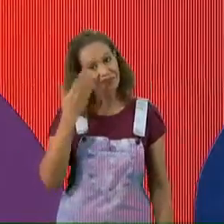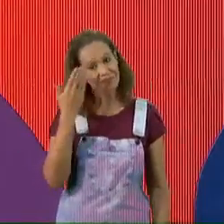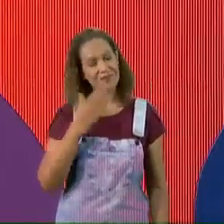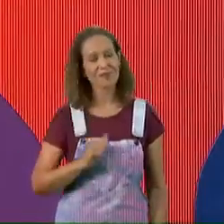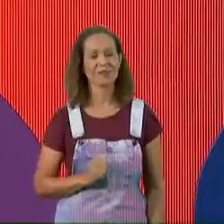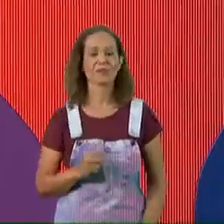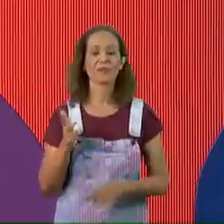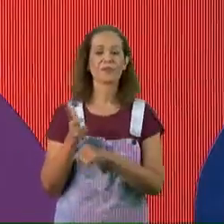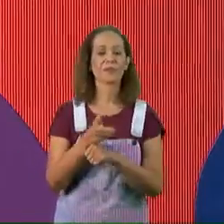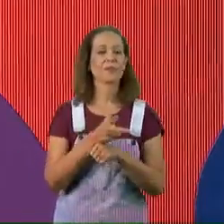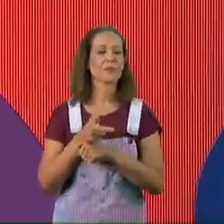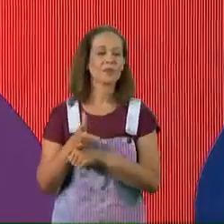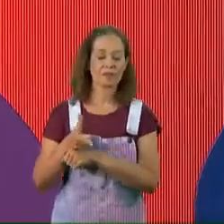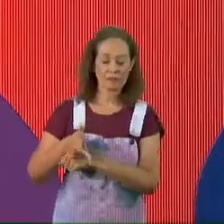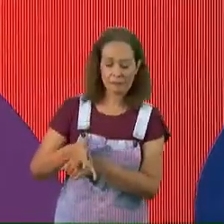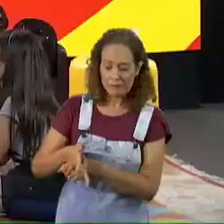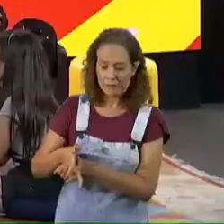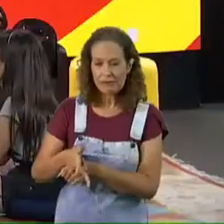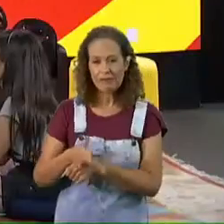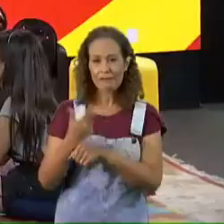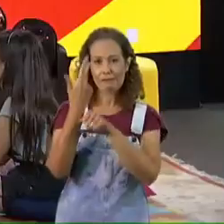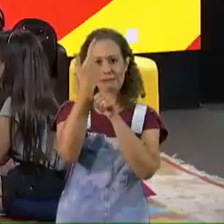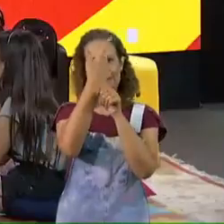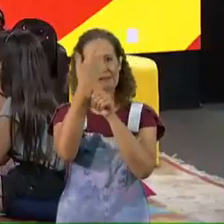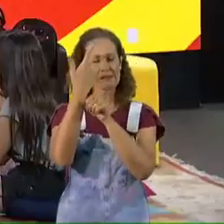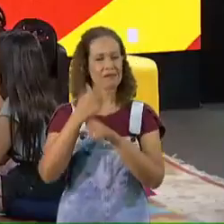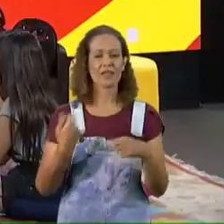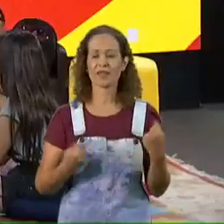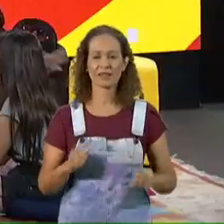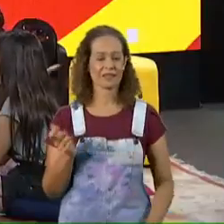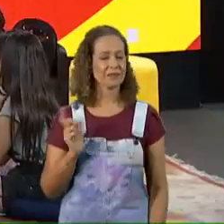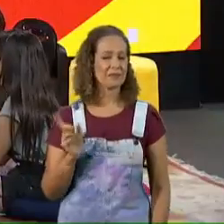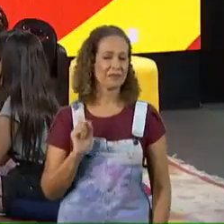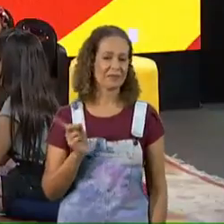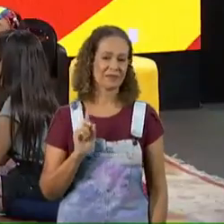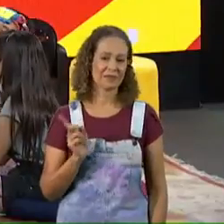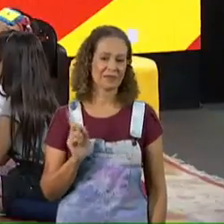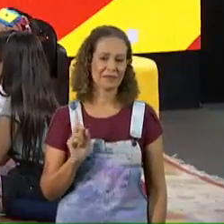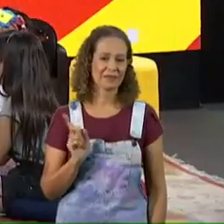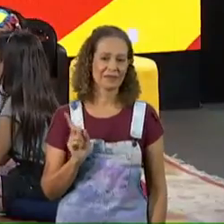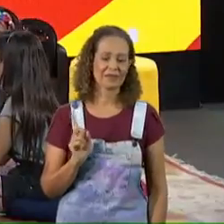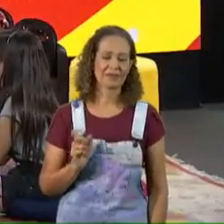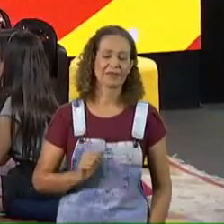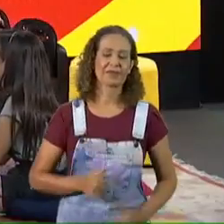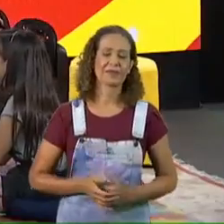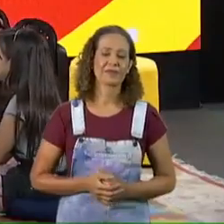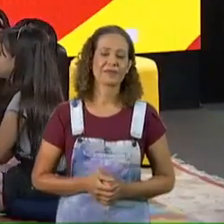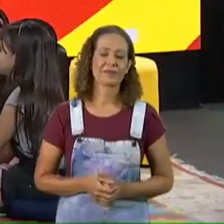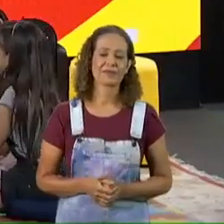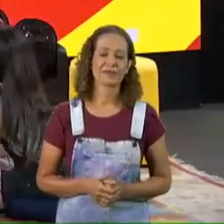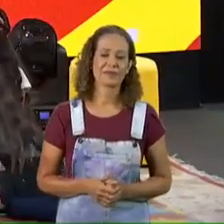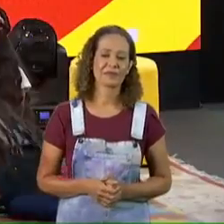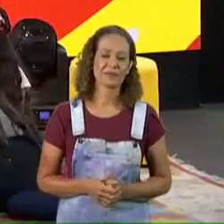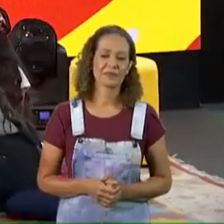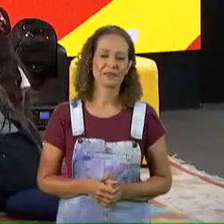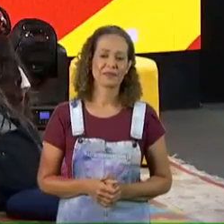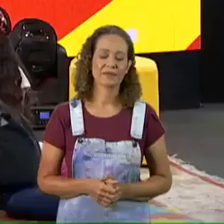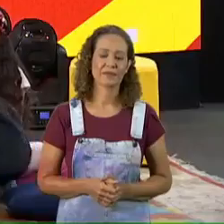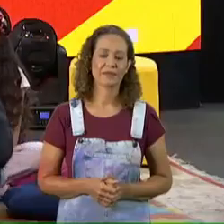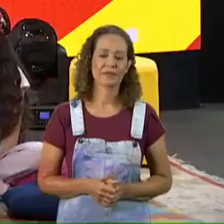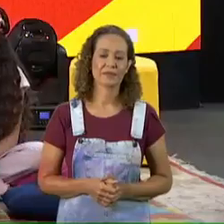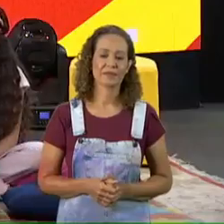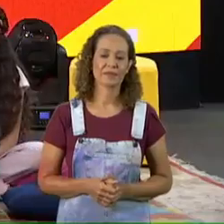não precisam focar na testa aqui muito para que a Valentina não encontre. Vai lá, Juju.